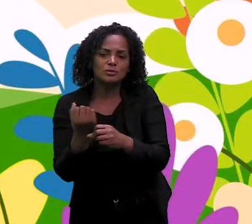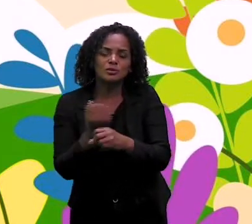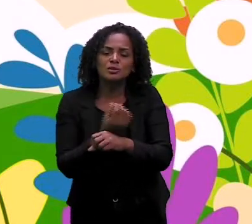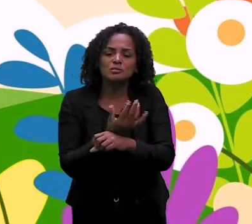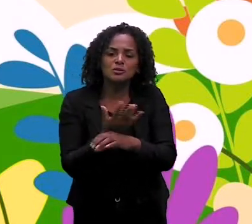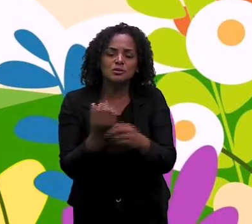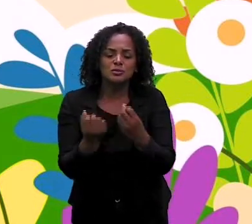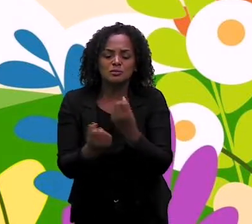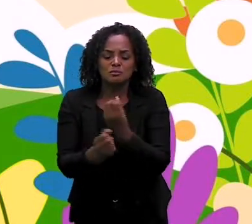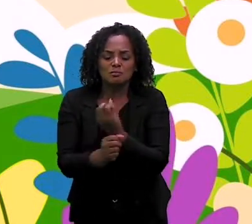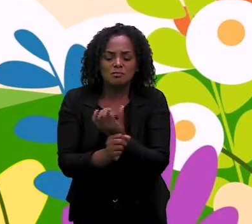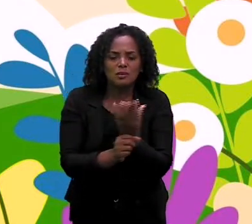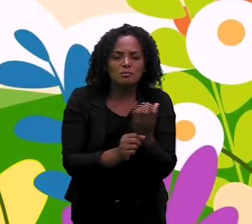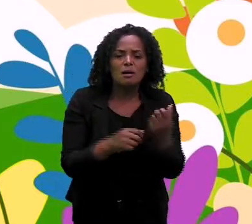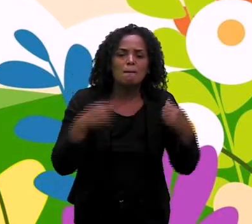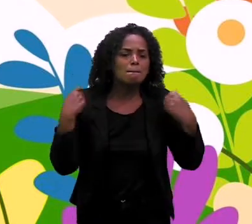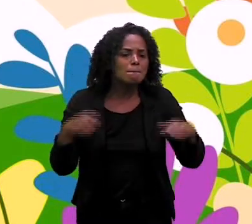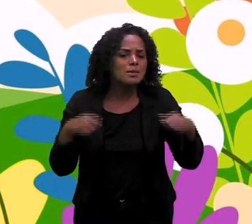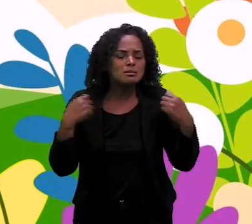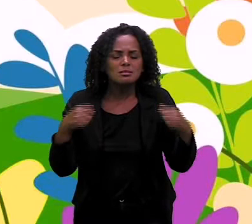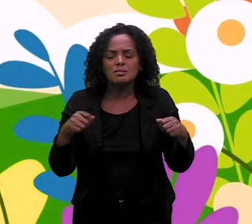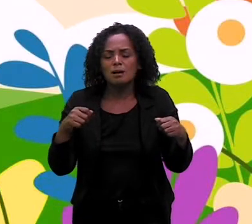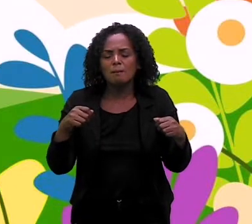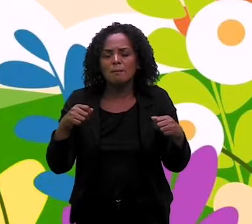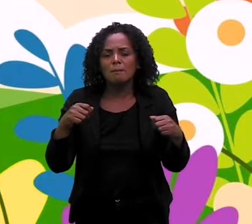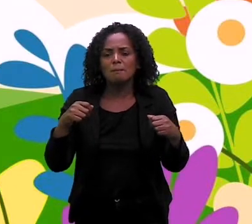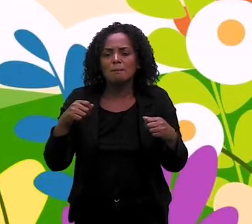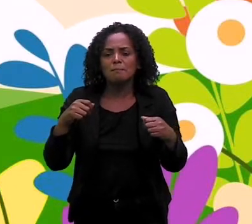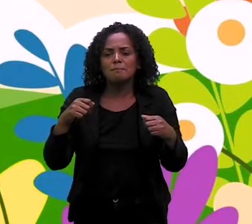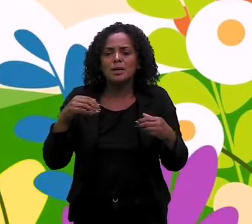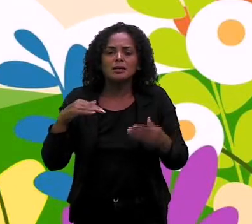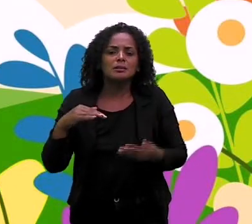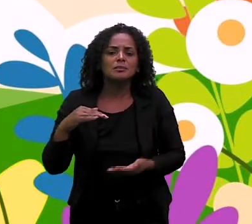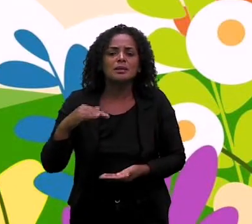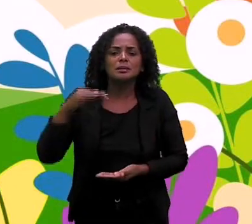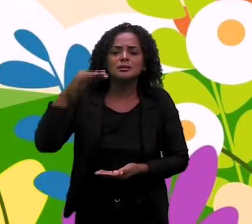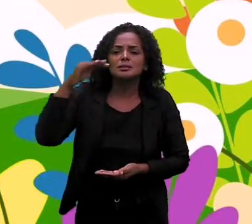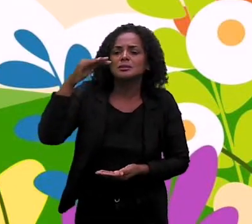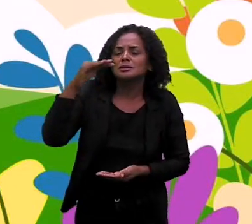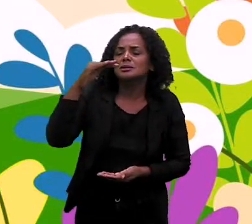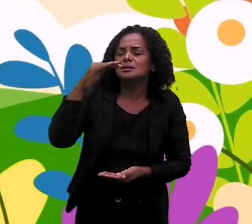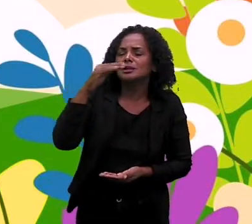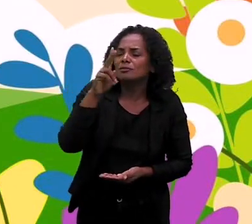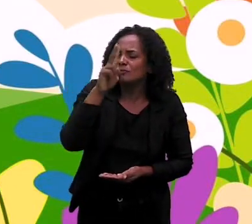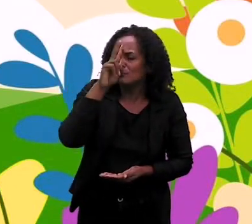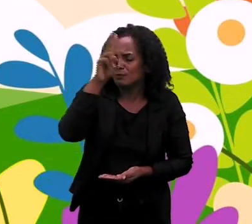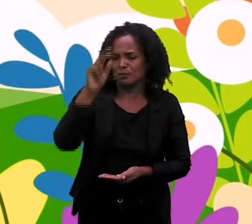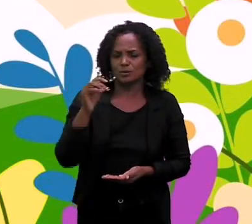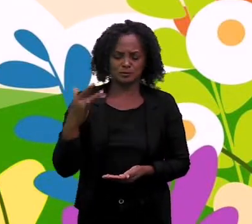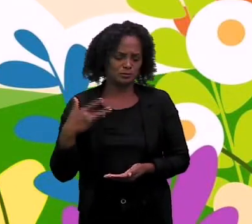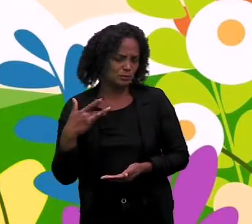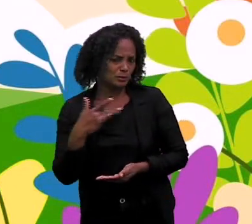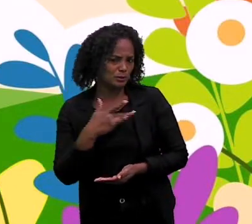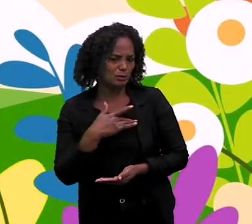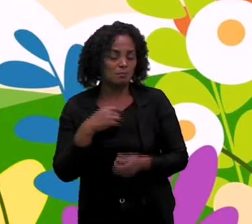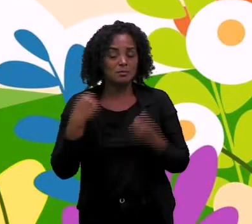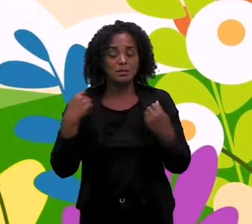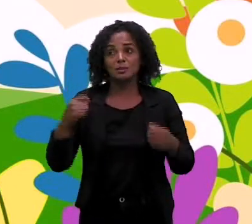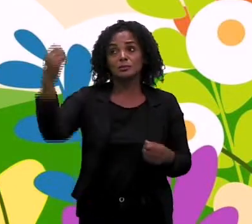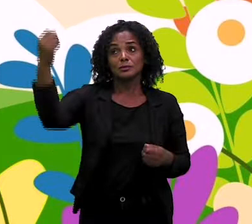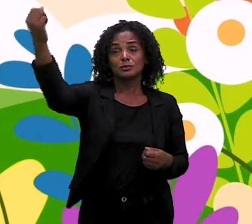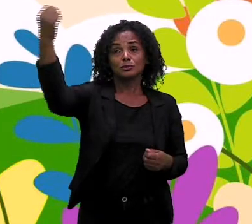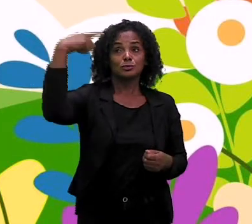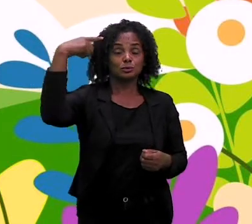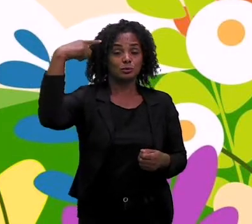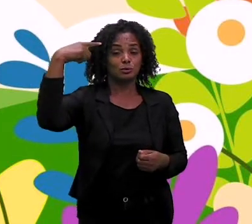de muitas coisas para crescer forte e saudável. Precisamos da luz do